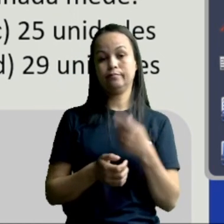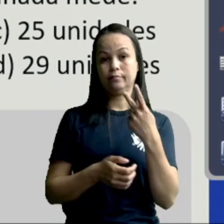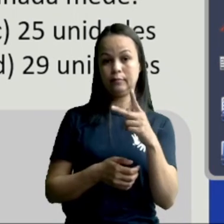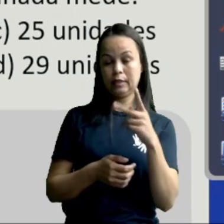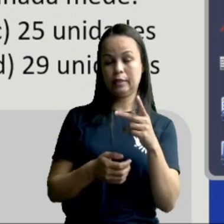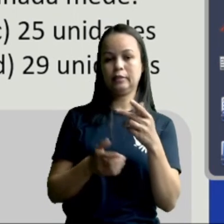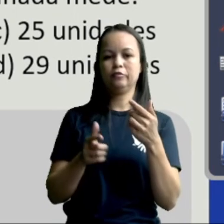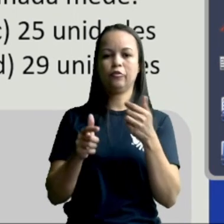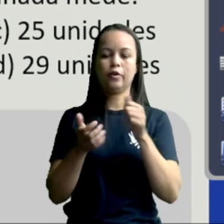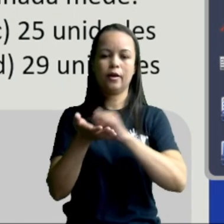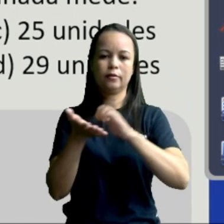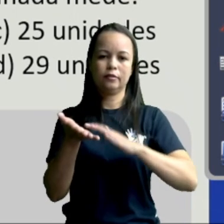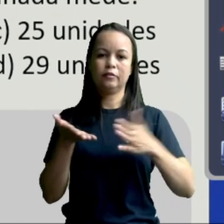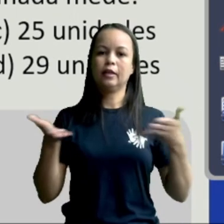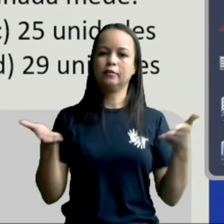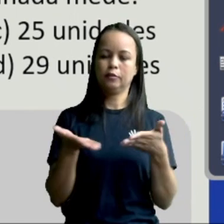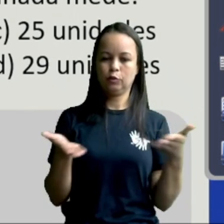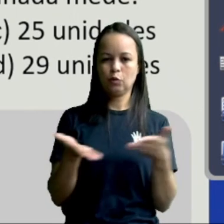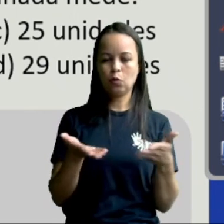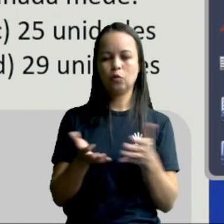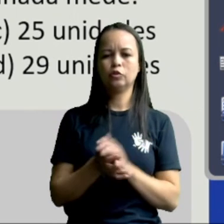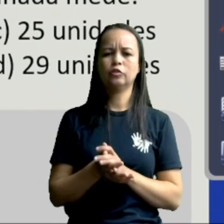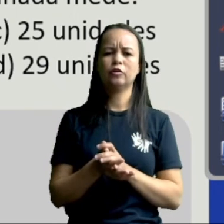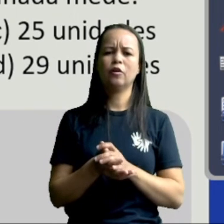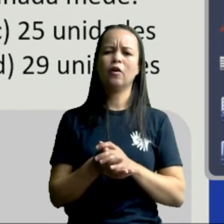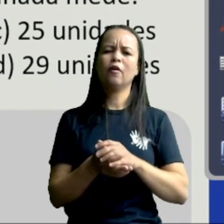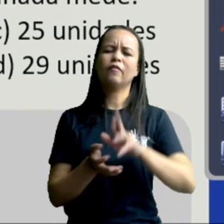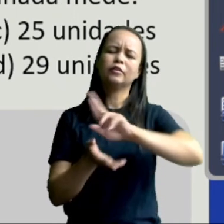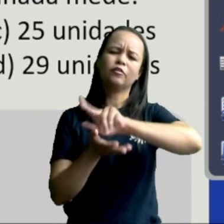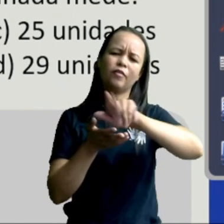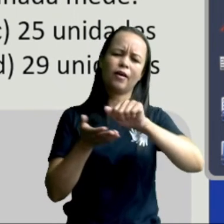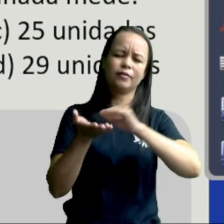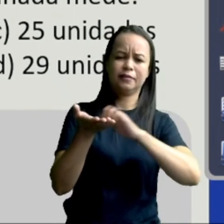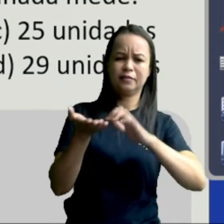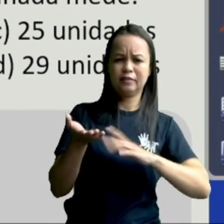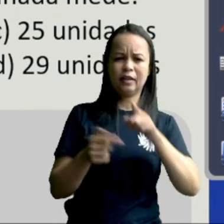hoje, tá? Façam mais questões, façam as